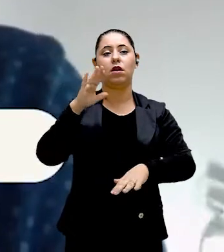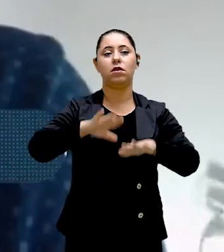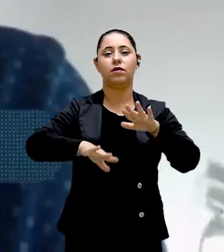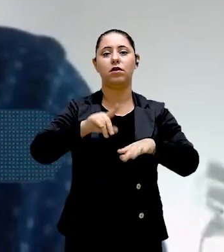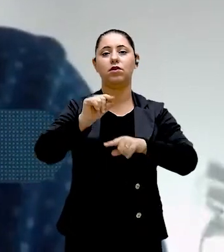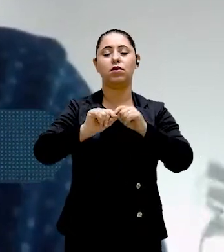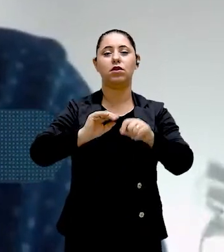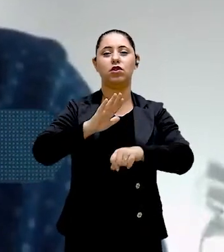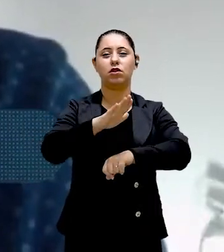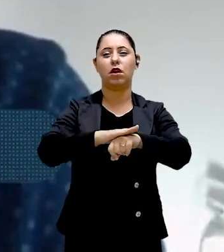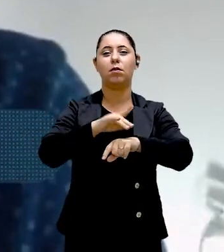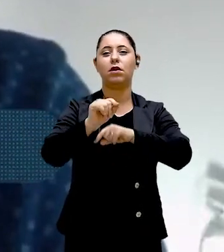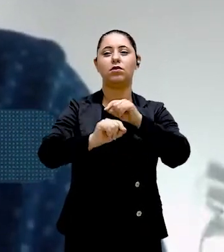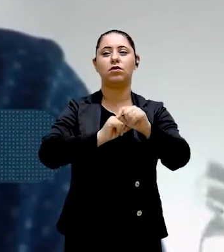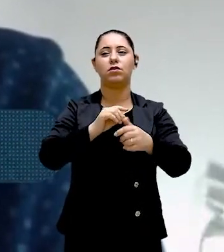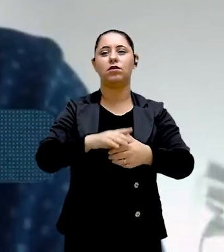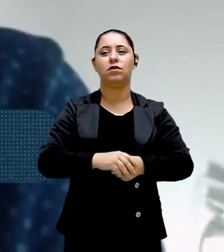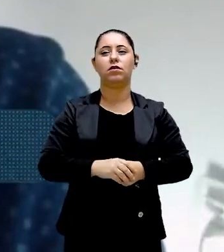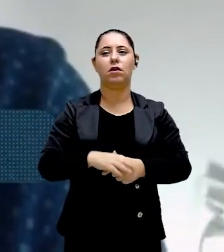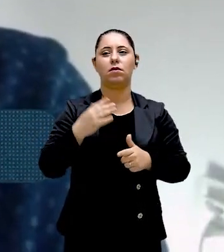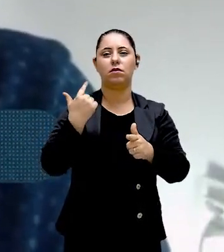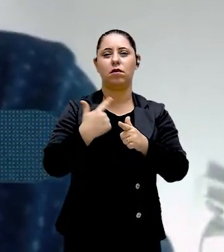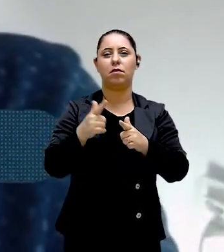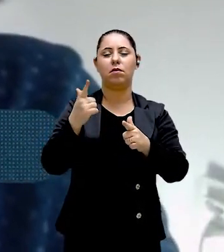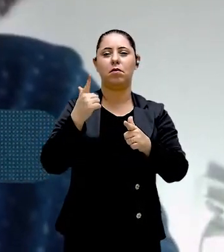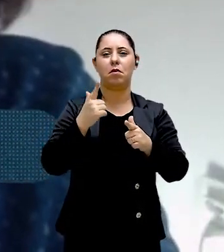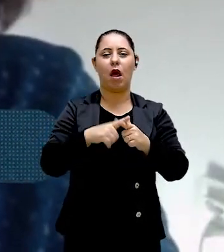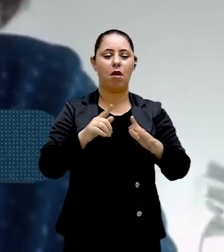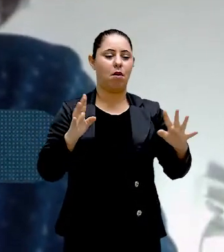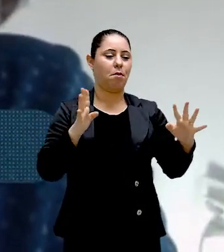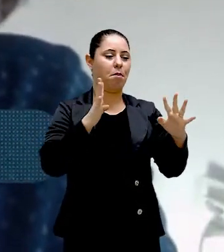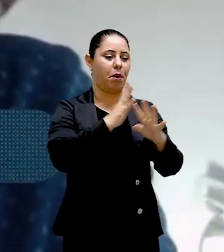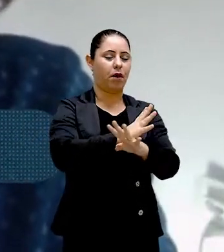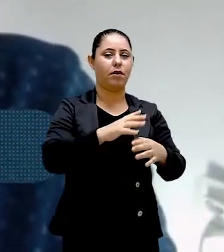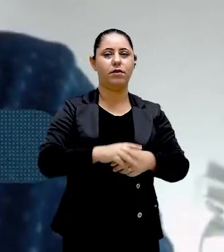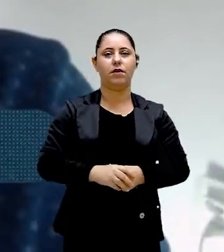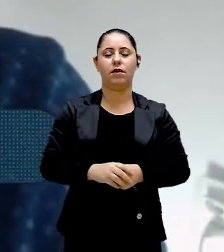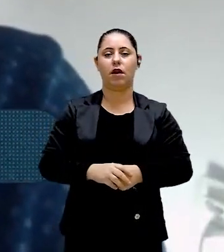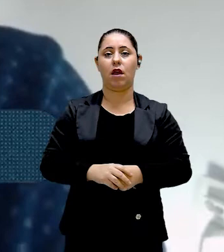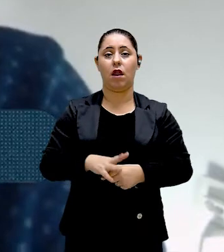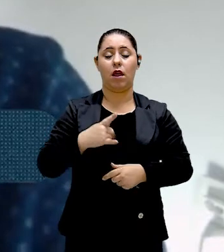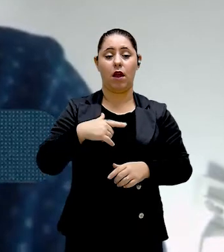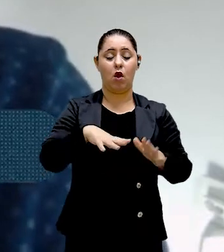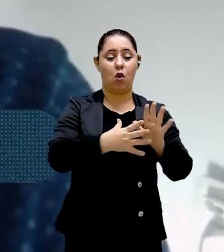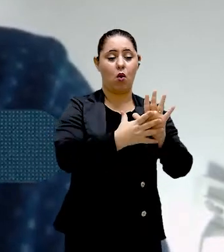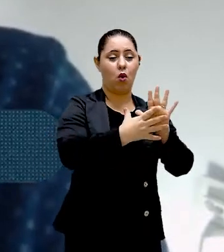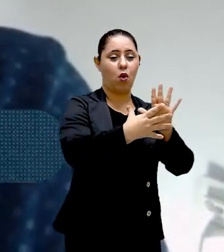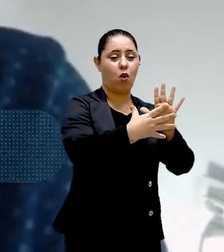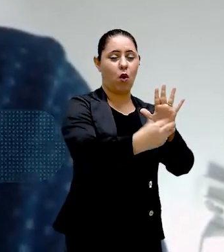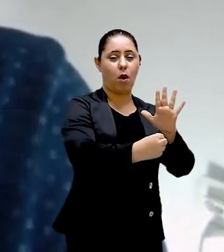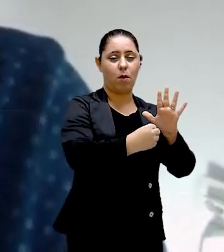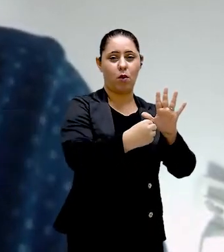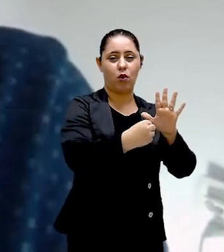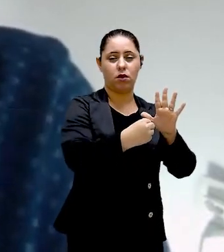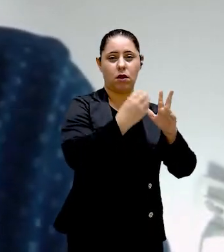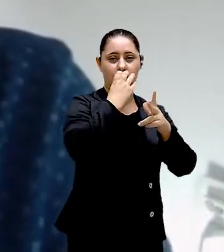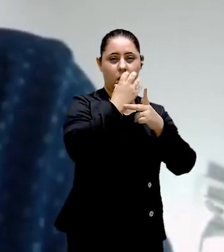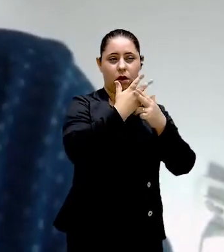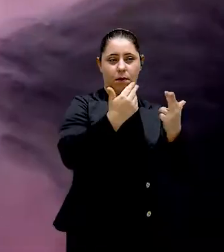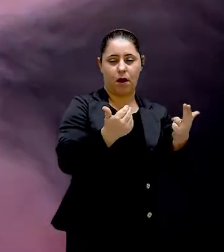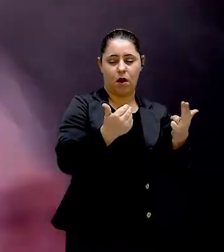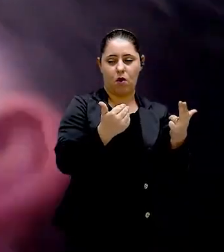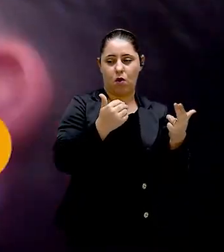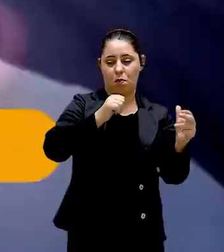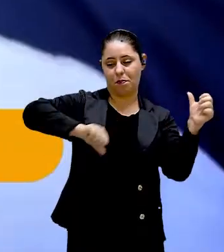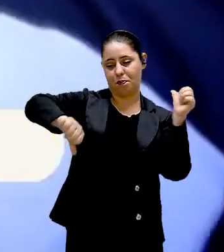de um problema de translação. Quando a gente vai do modelo animal para o modelo humano, quer dizer, para o ser humano,